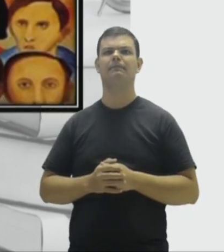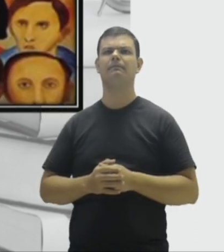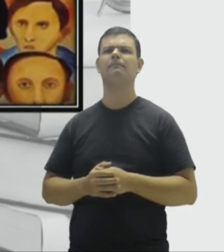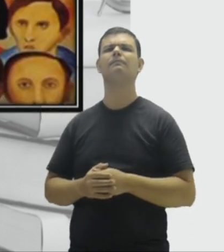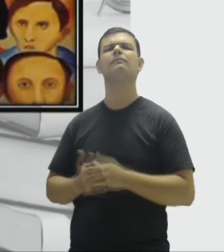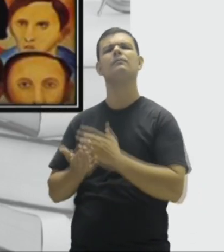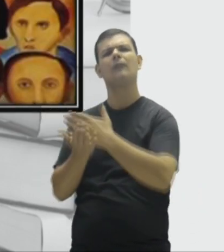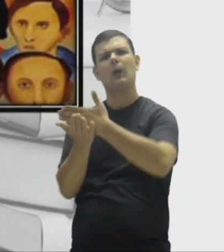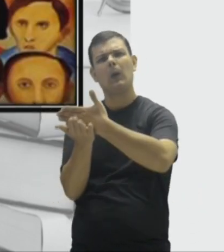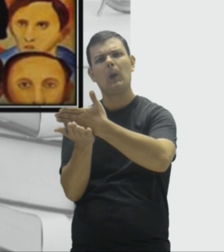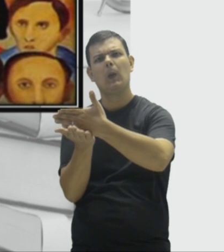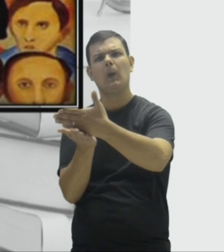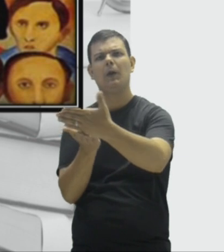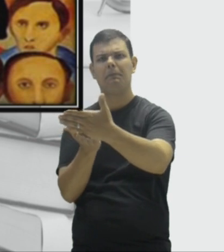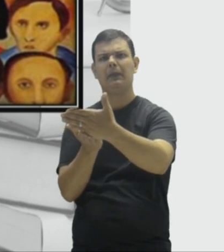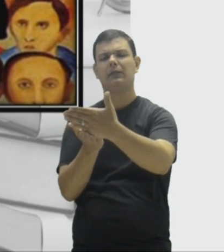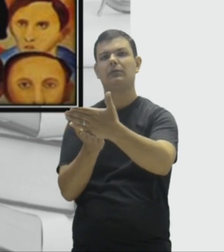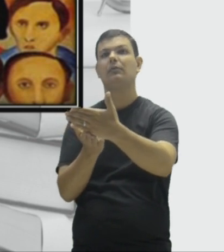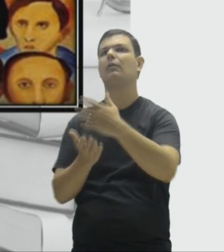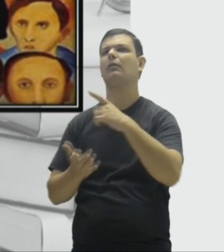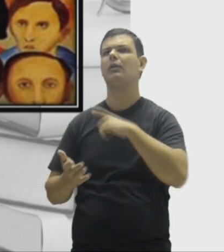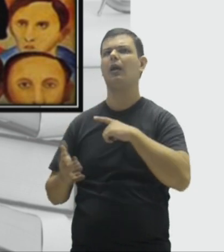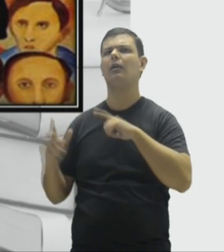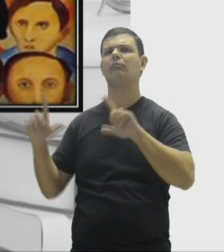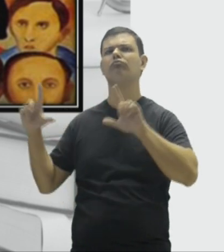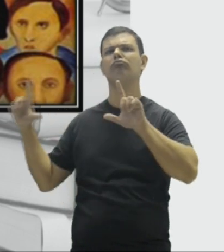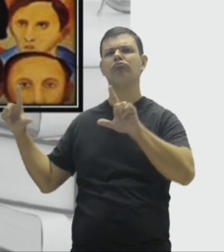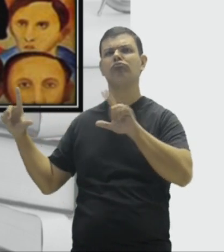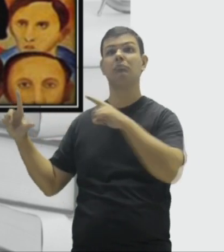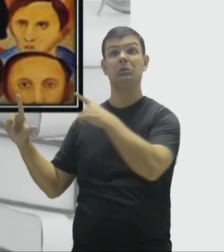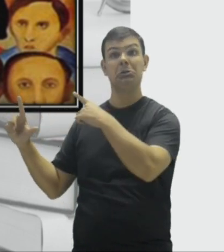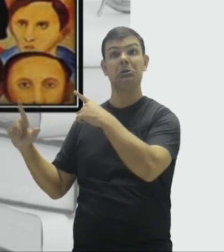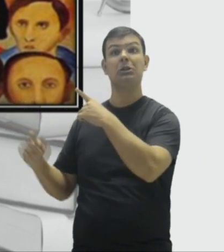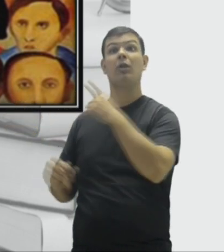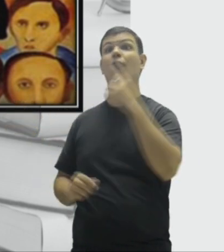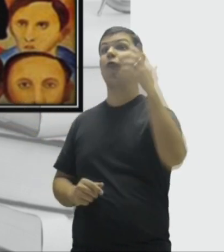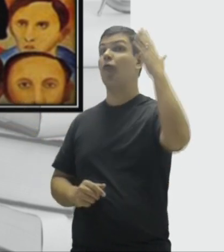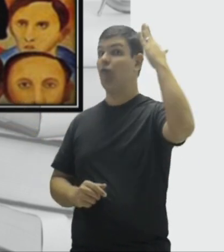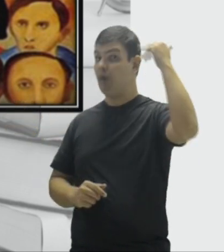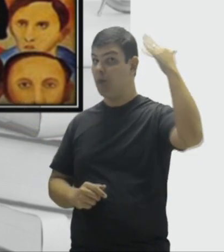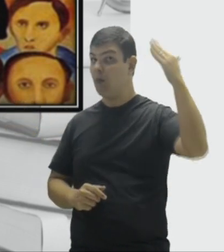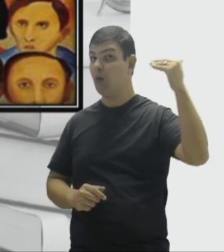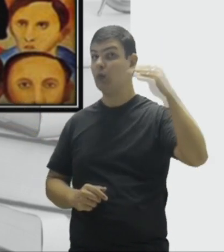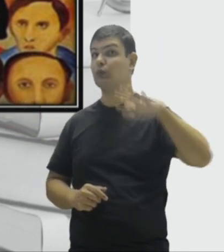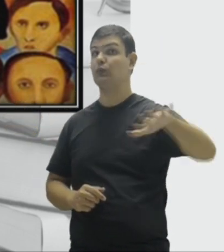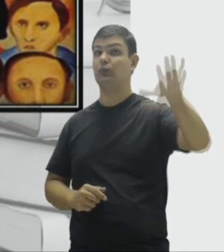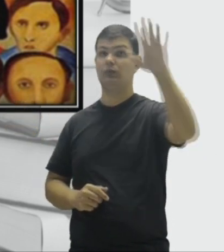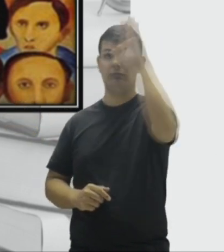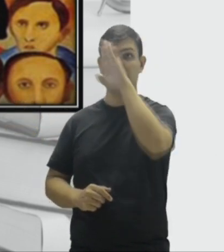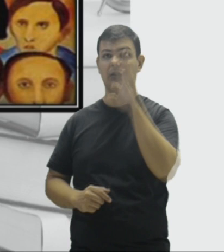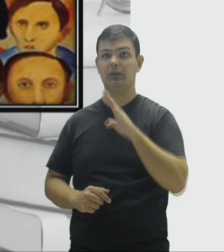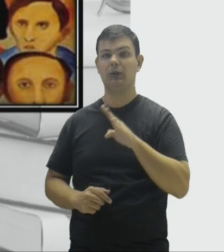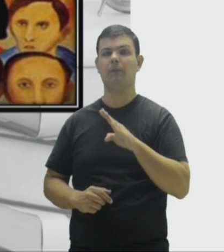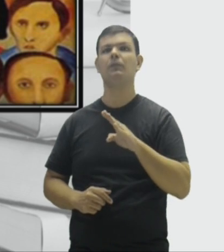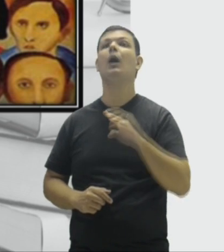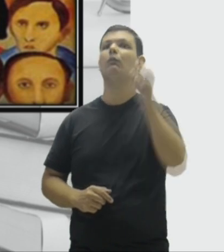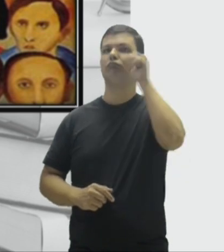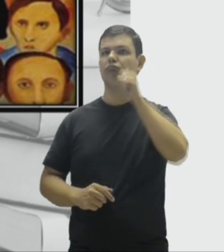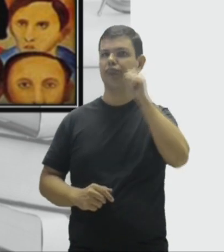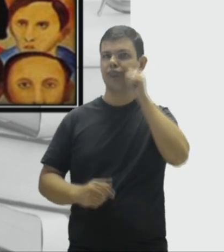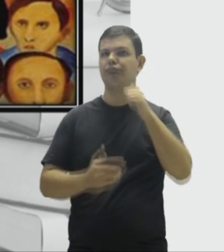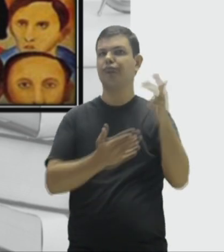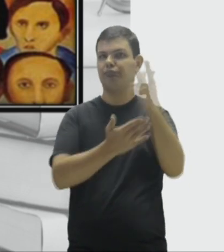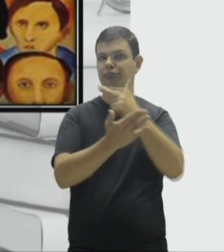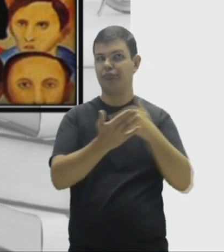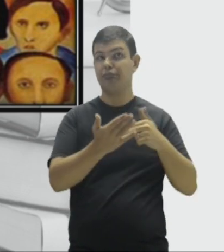Para início, vamos observar um quadro muito famoso na história do Brasil. Tá? É de uma pintora